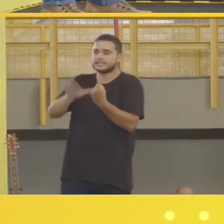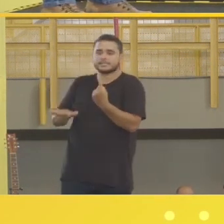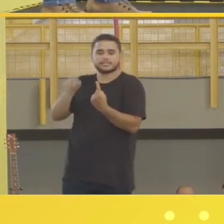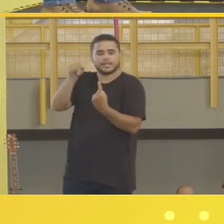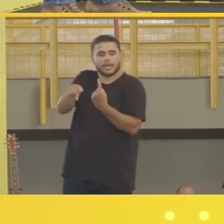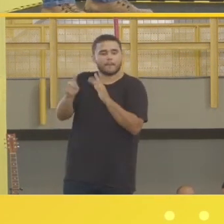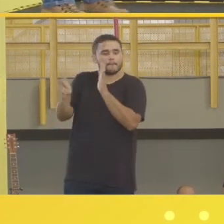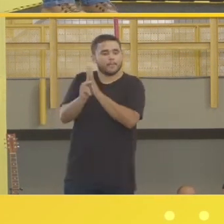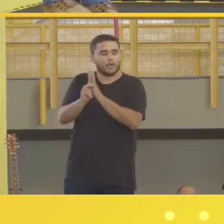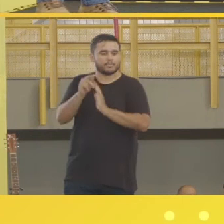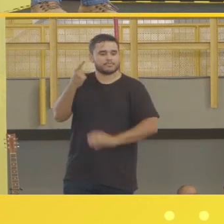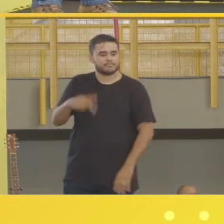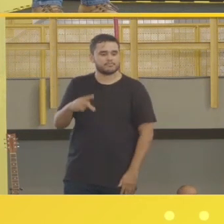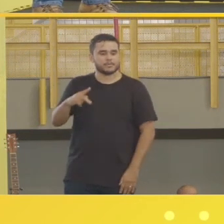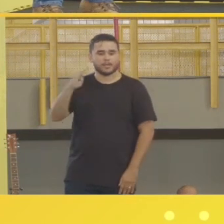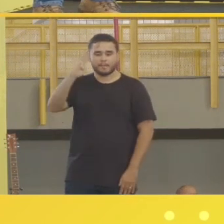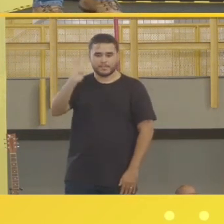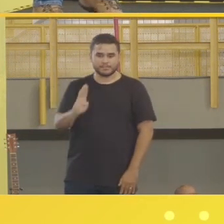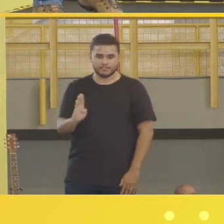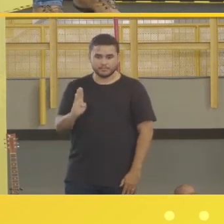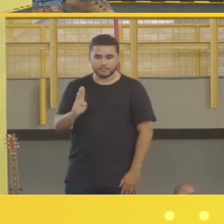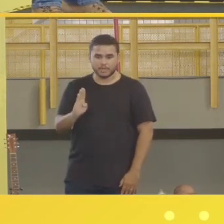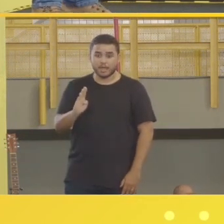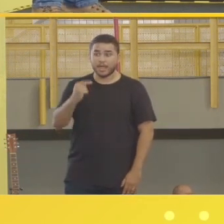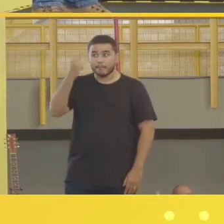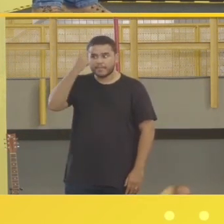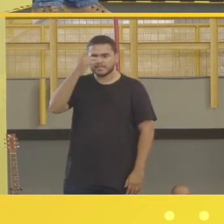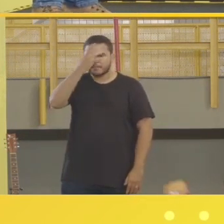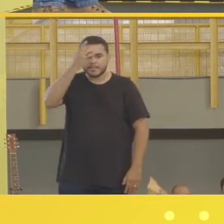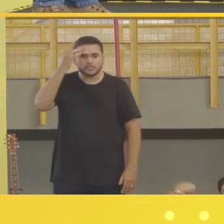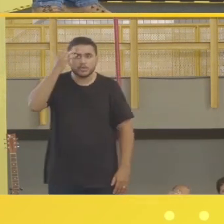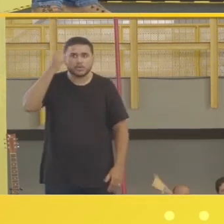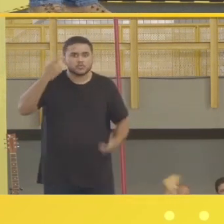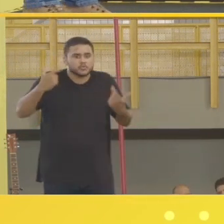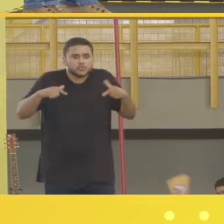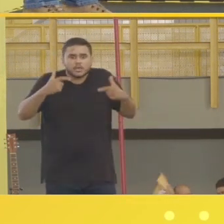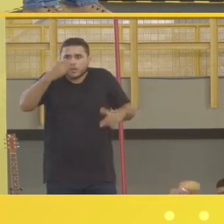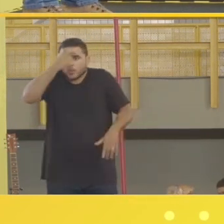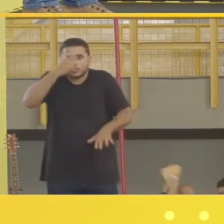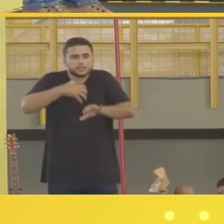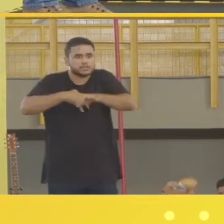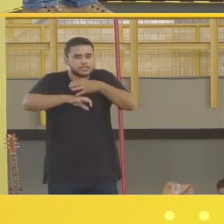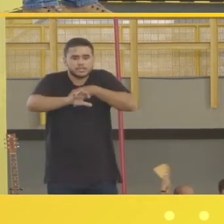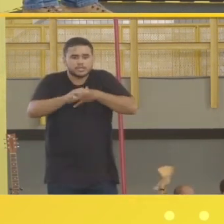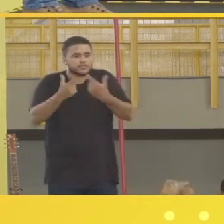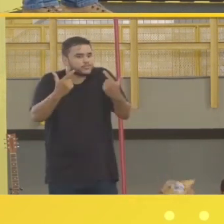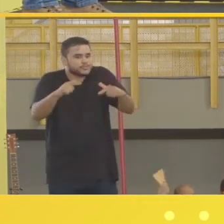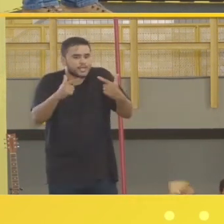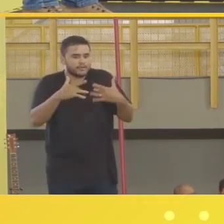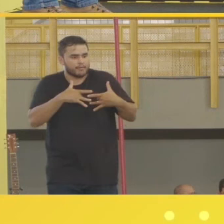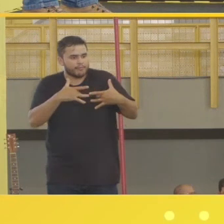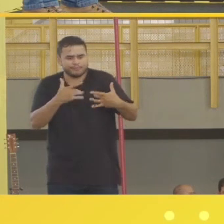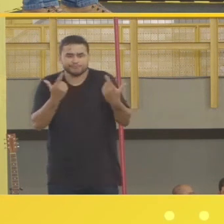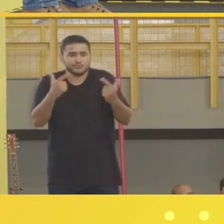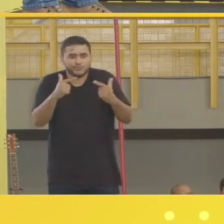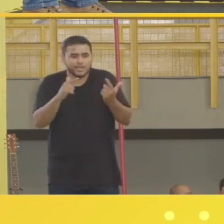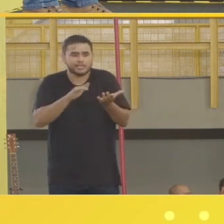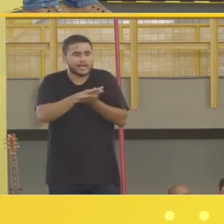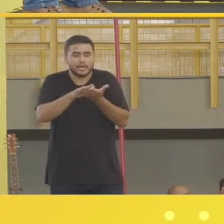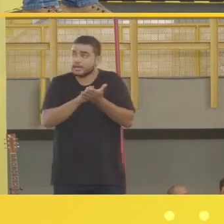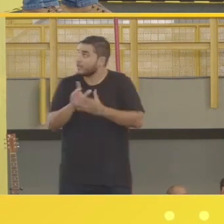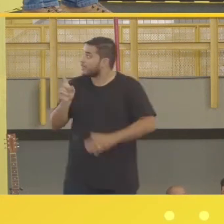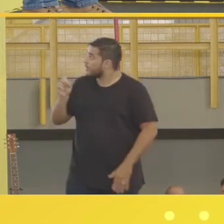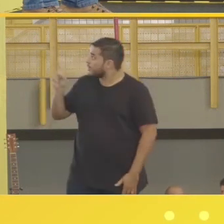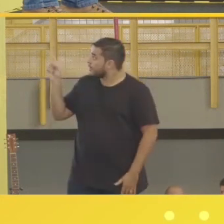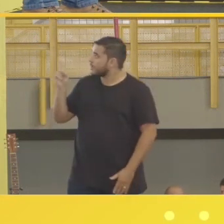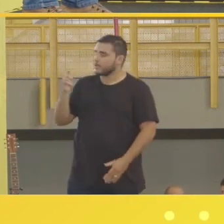do afetivo, do irracional, do passional, e uma estagnação,